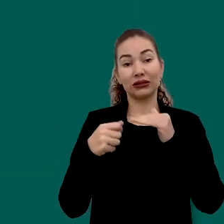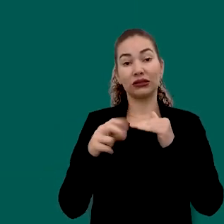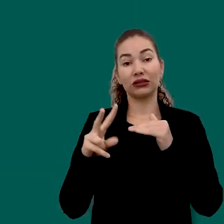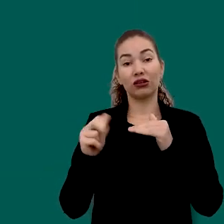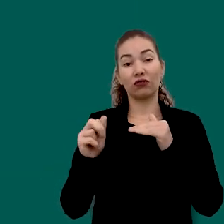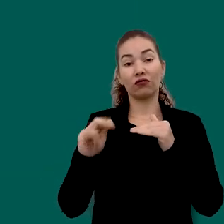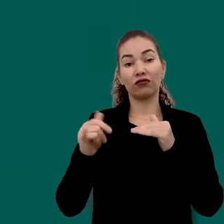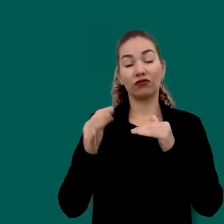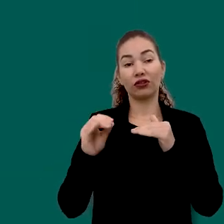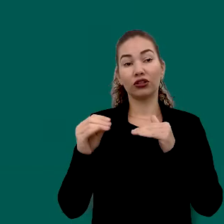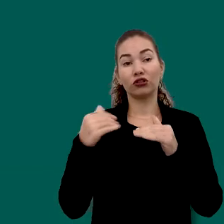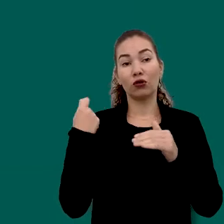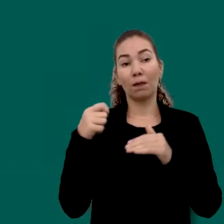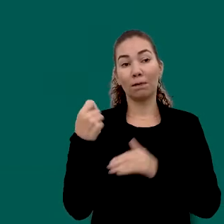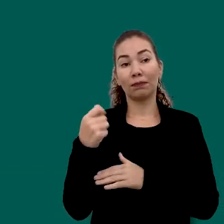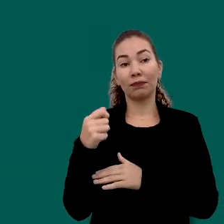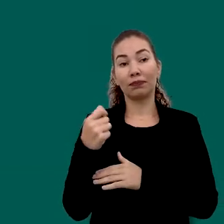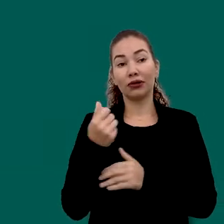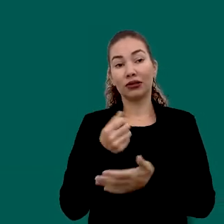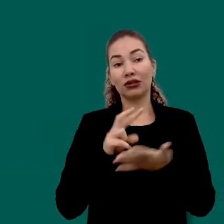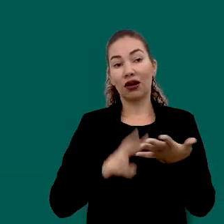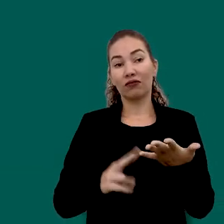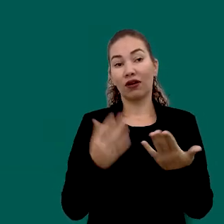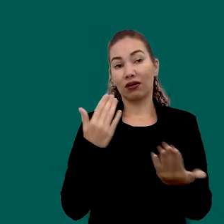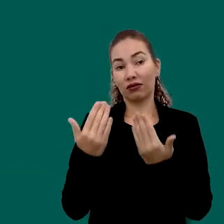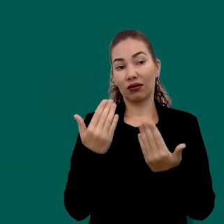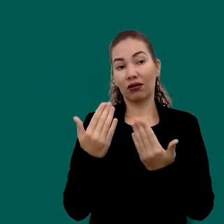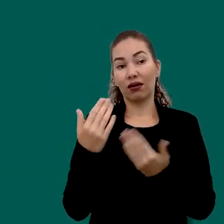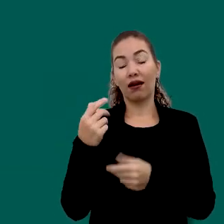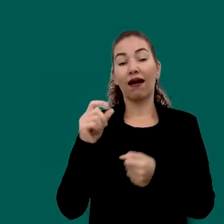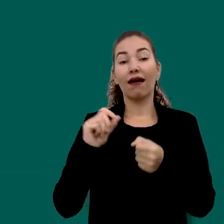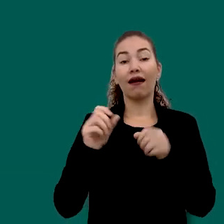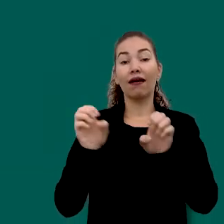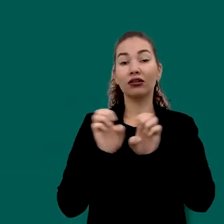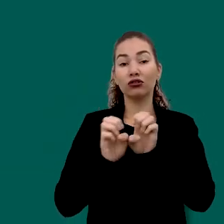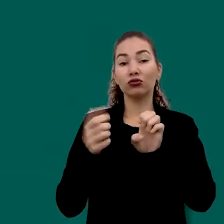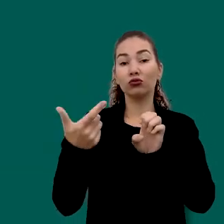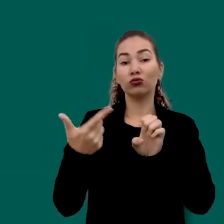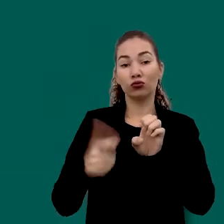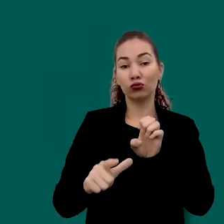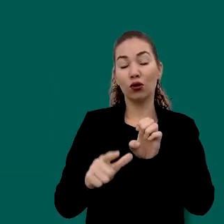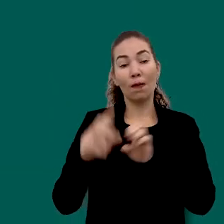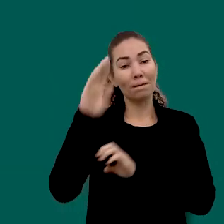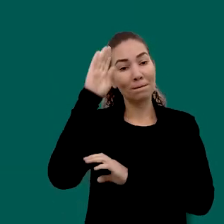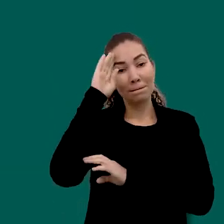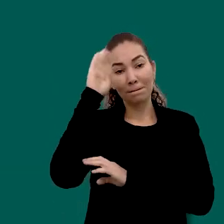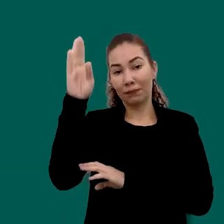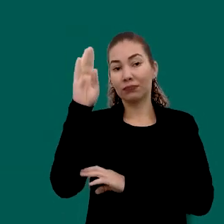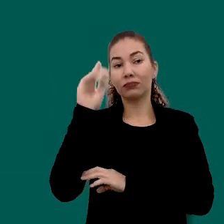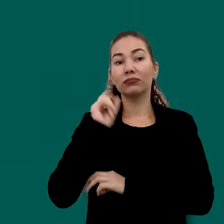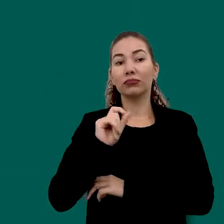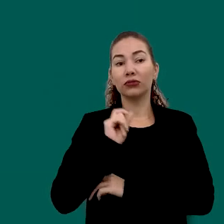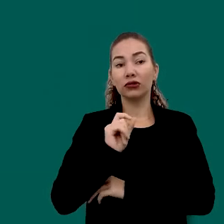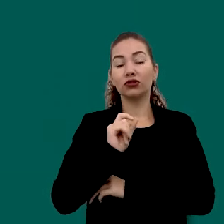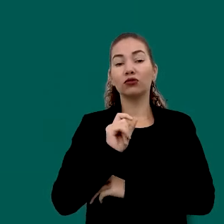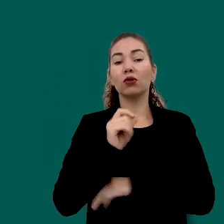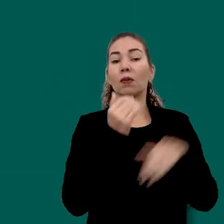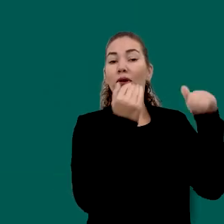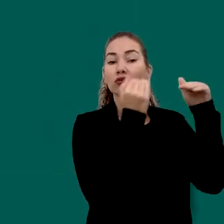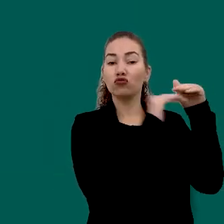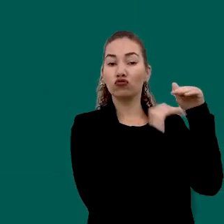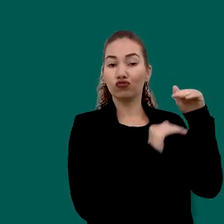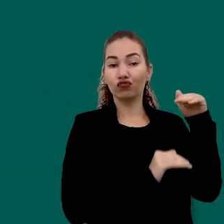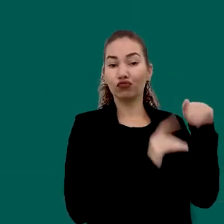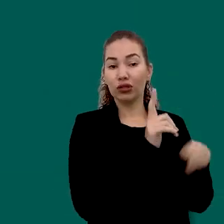necessita ser analisada e ser reestruturada, principalmente aí a parte de gestão de estoque, né, que é